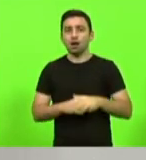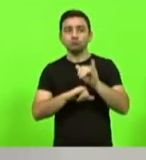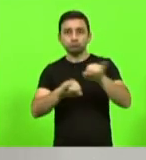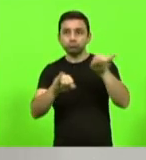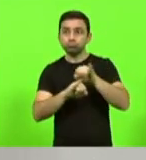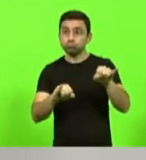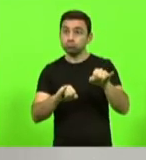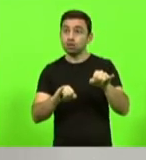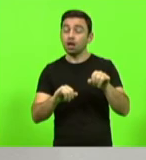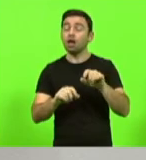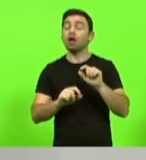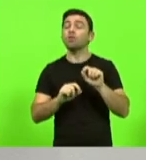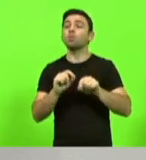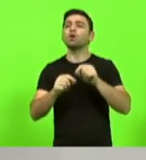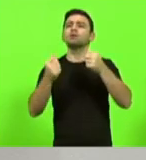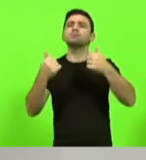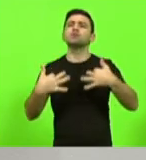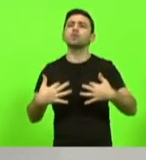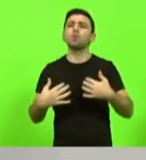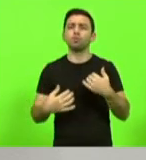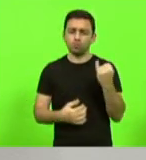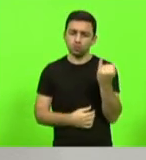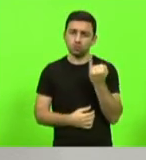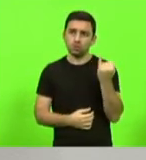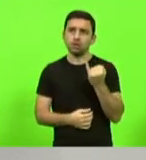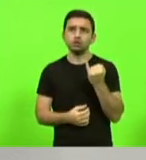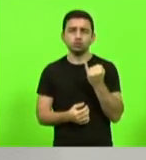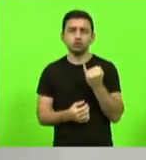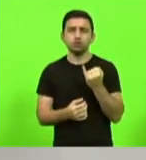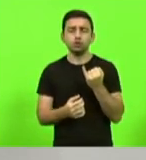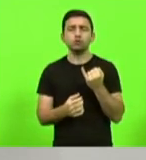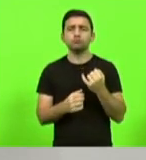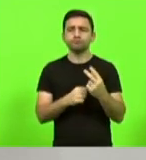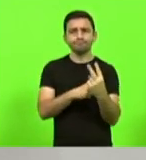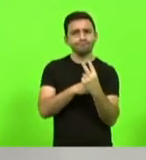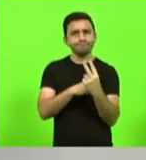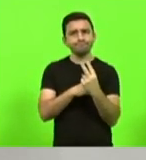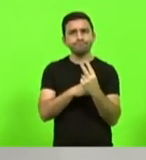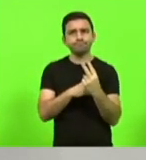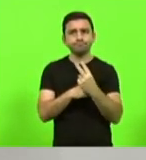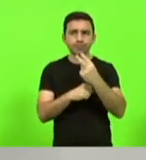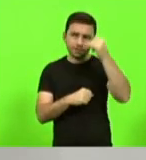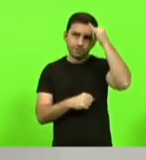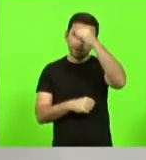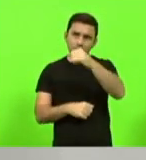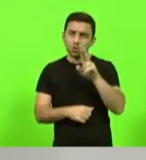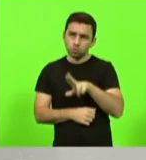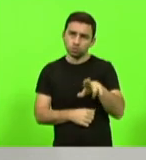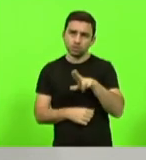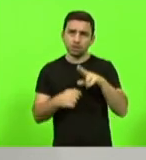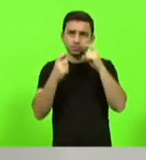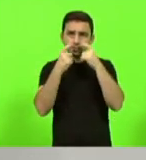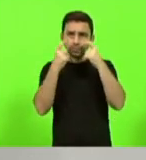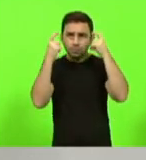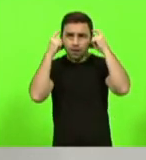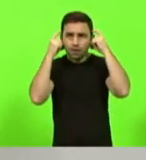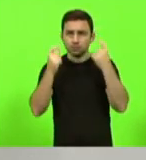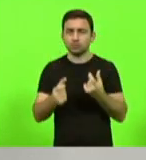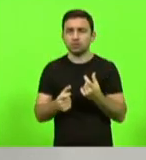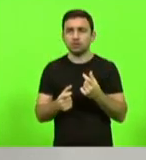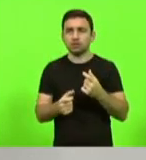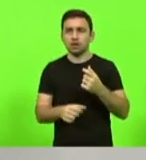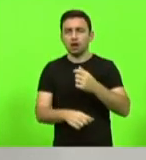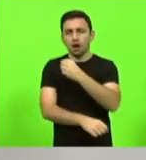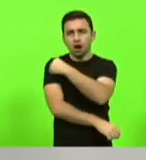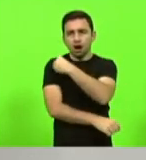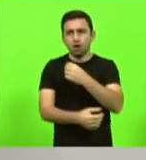sobre a importância de continuarmos adotando as medidas de prevenção, como o uso de máscara, álcool em gel,